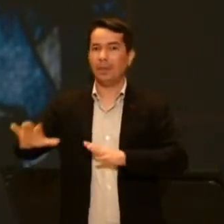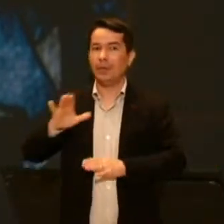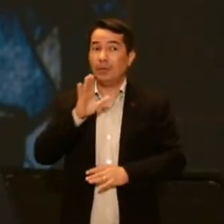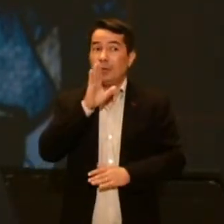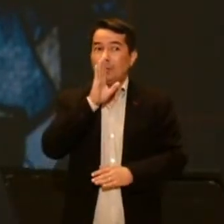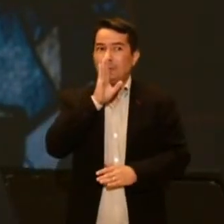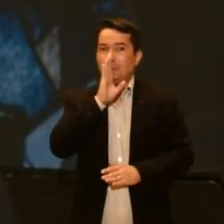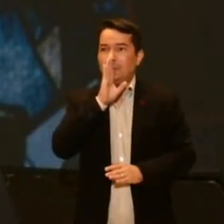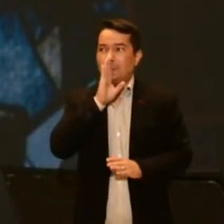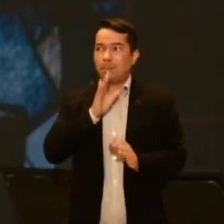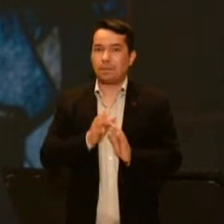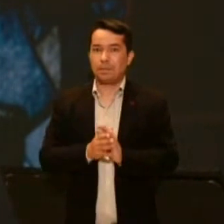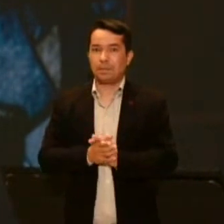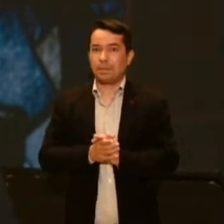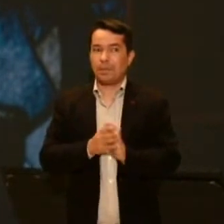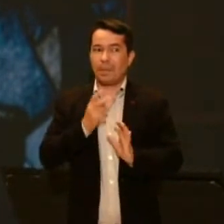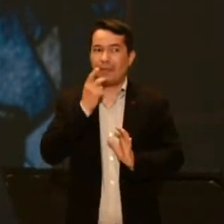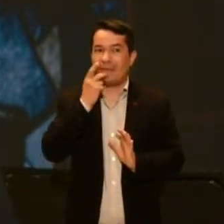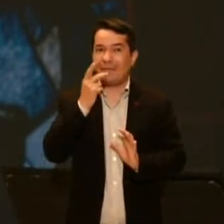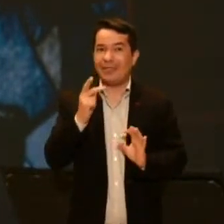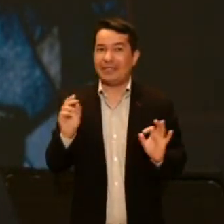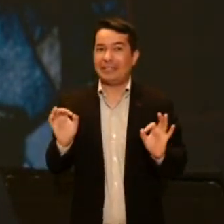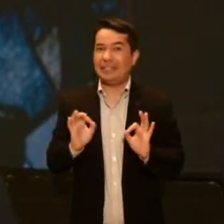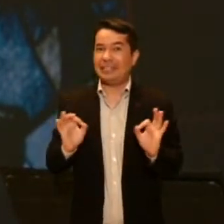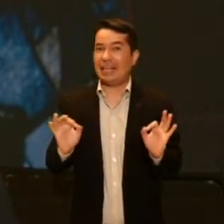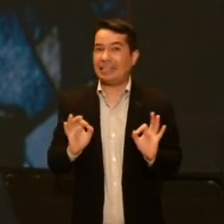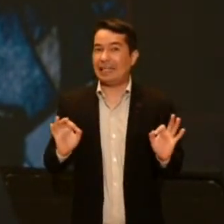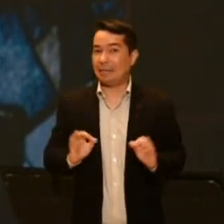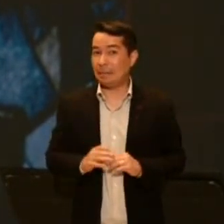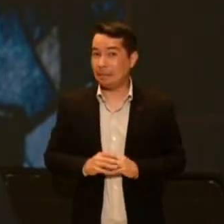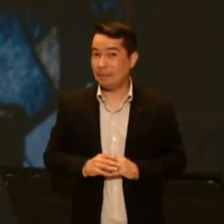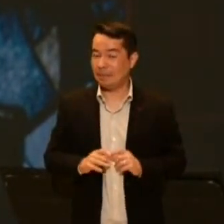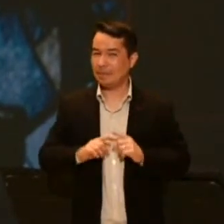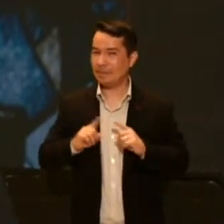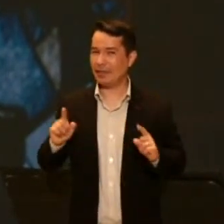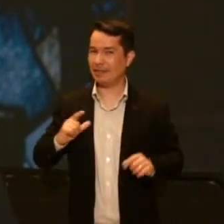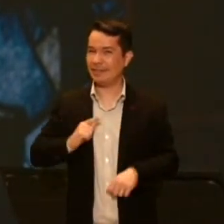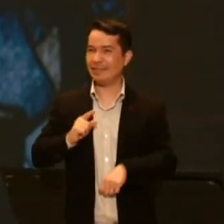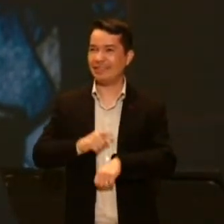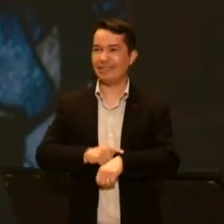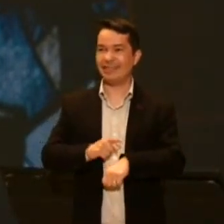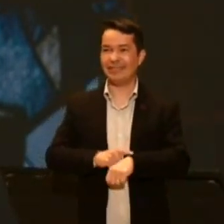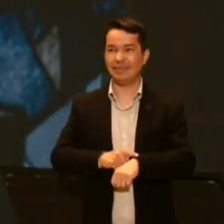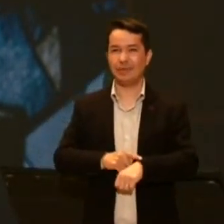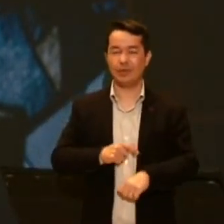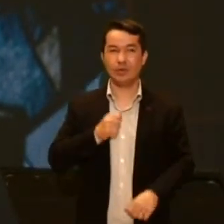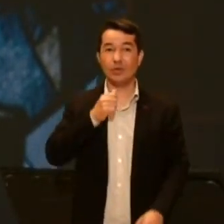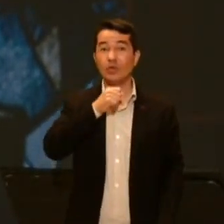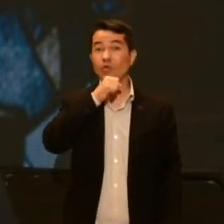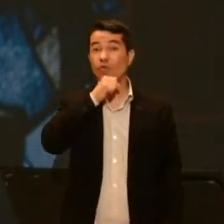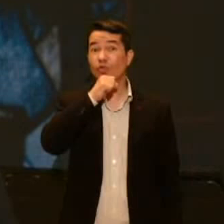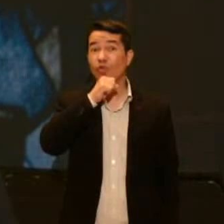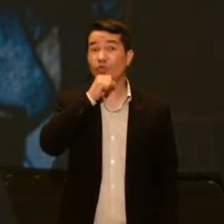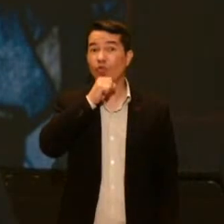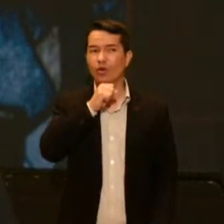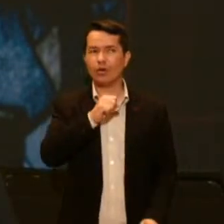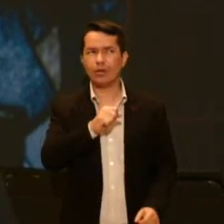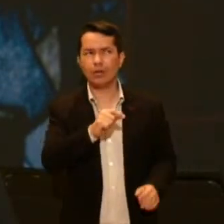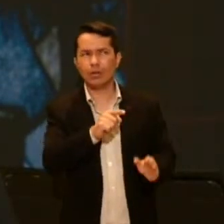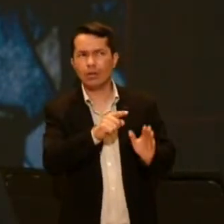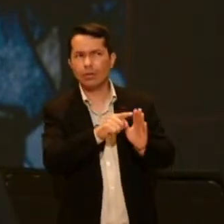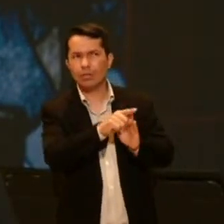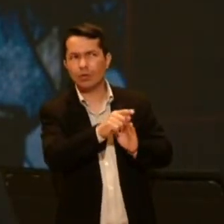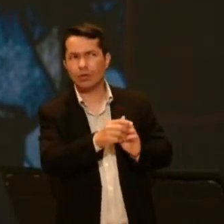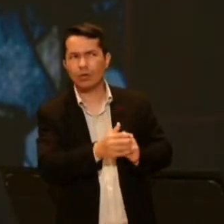de tocar no assunto. Aí chegou um dado momento, o vovô pergunta para o casal, por que